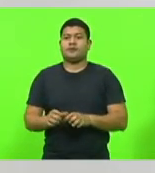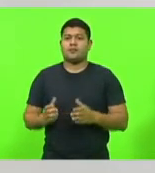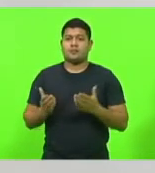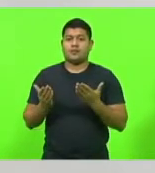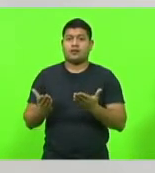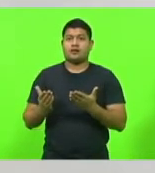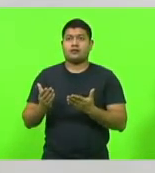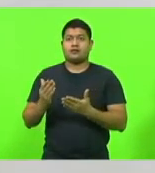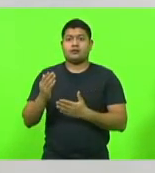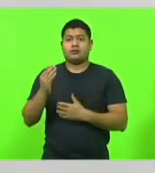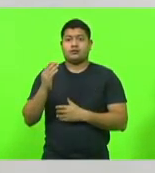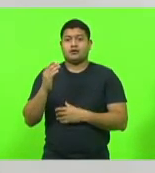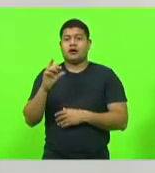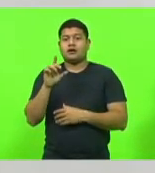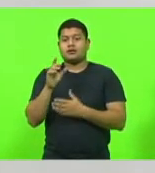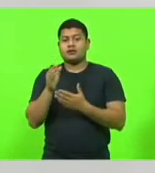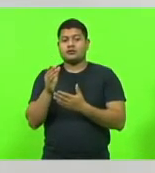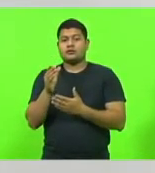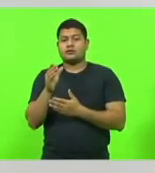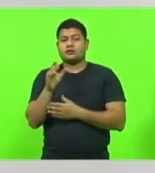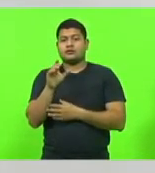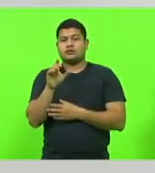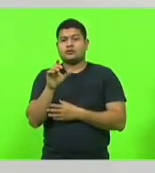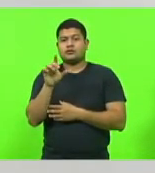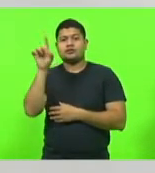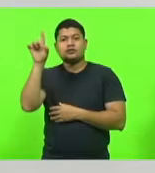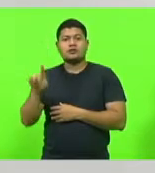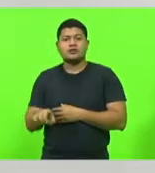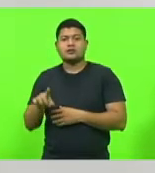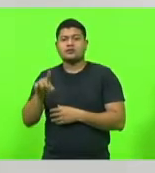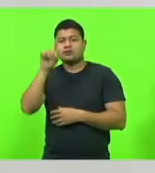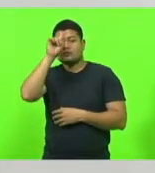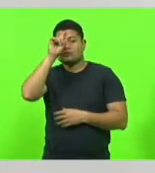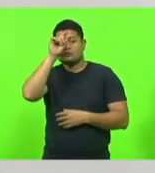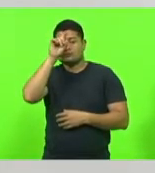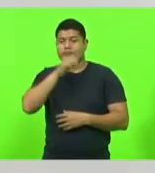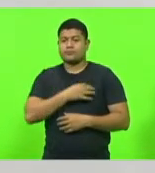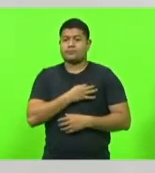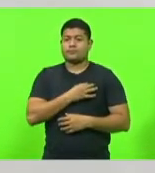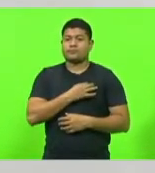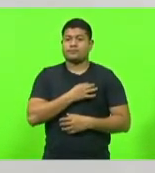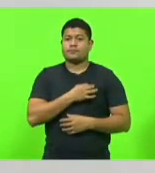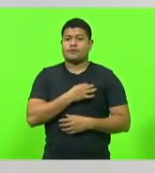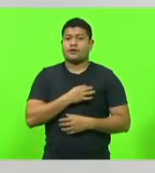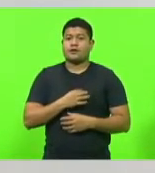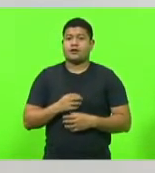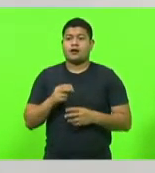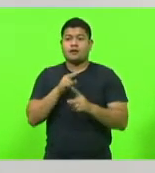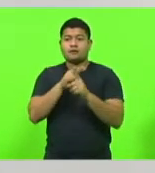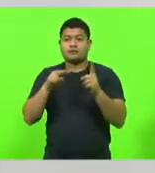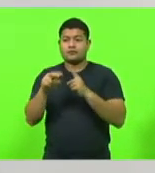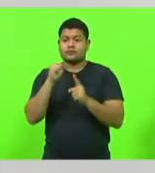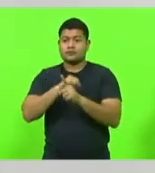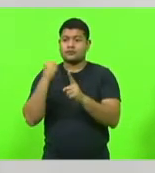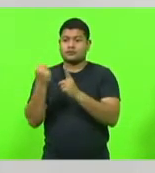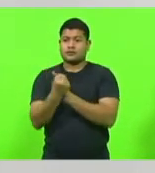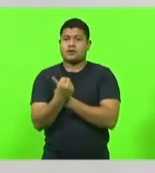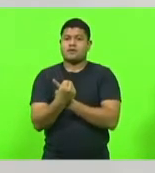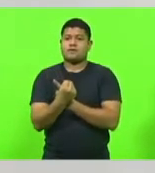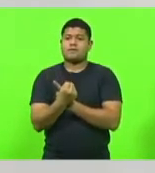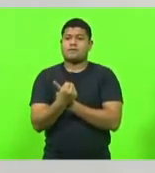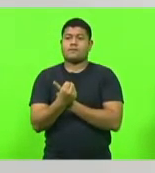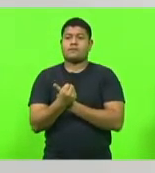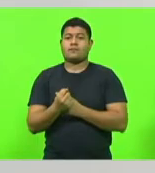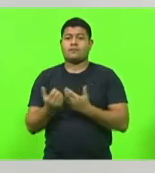diretor dos hospitais, realmente a generosidade e a visão social como um todo faz de Jaraguá do